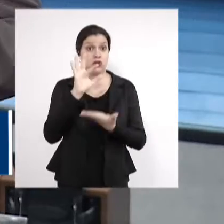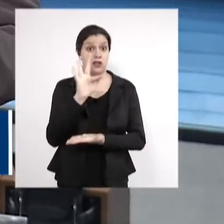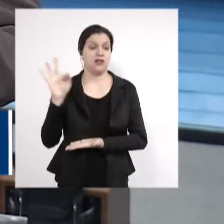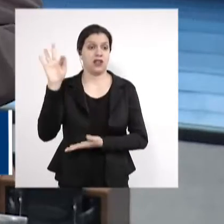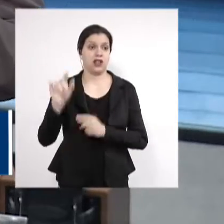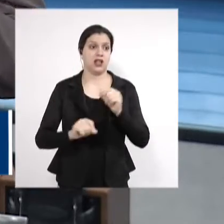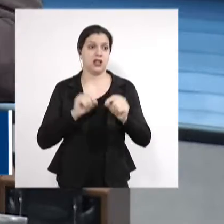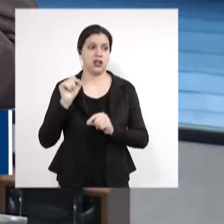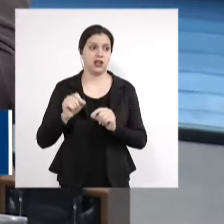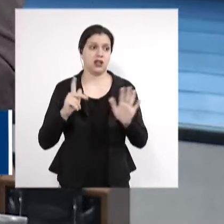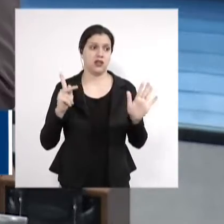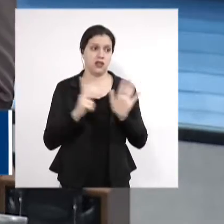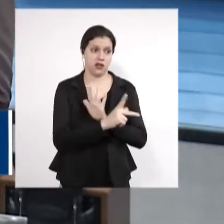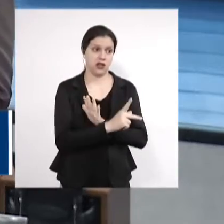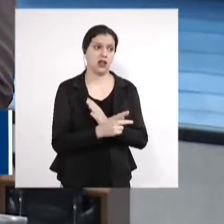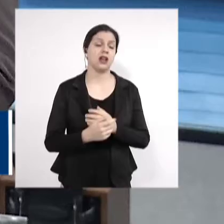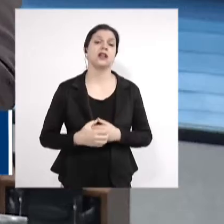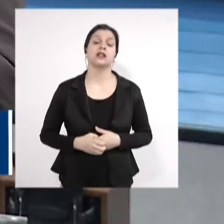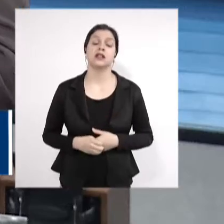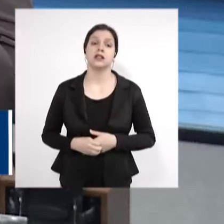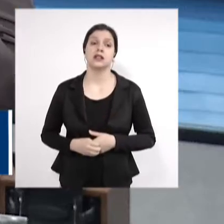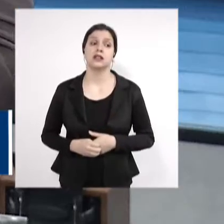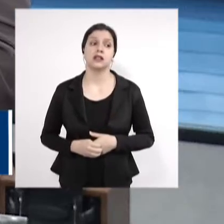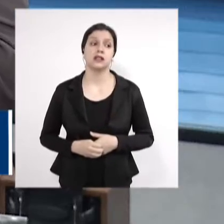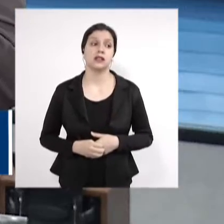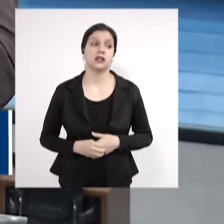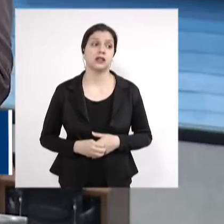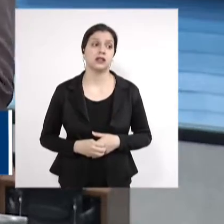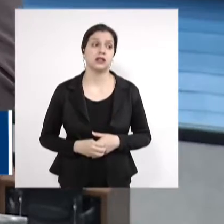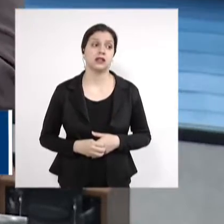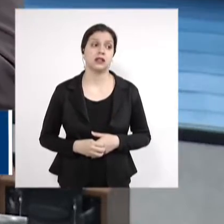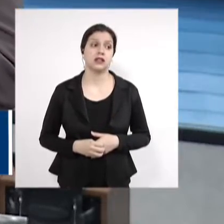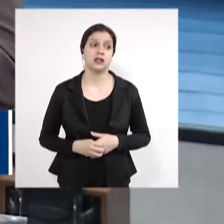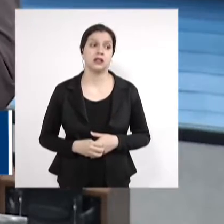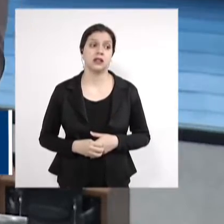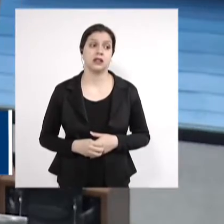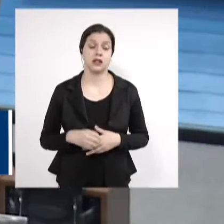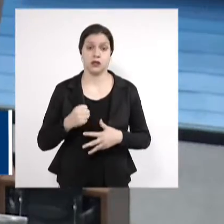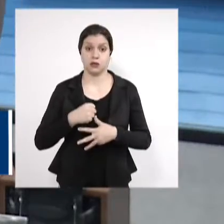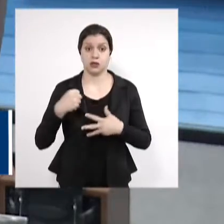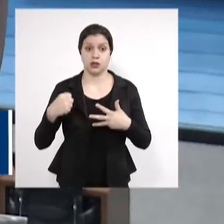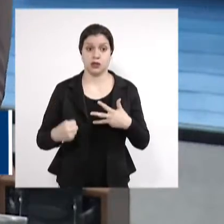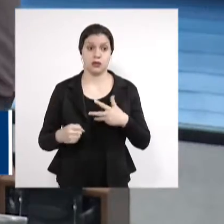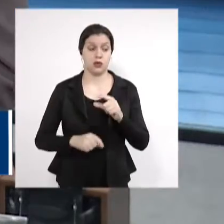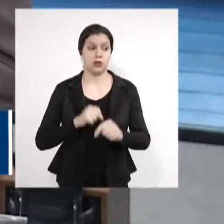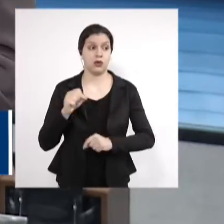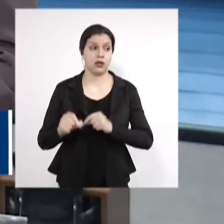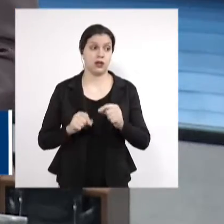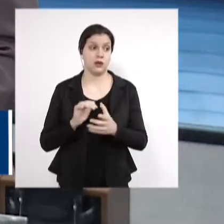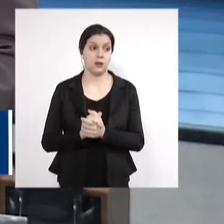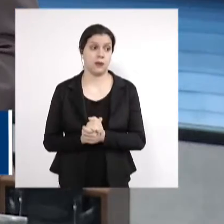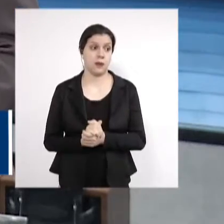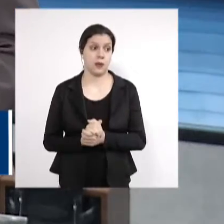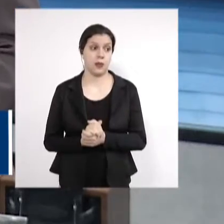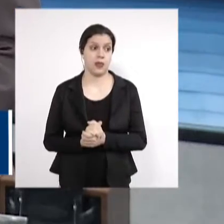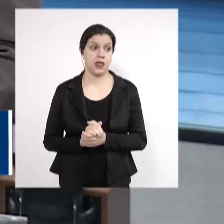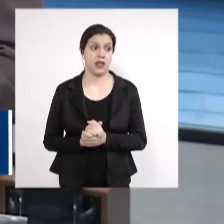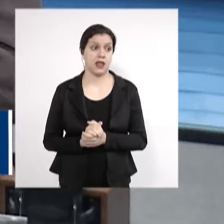que veda, e é bem claro nisso, que o poder público promova, ou seja, vinculado por meio de lei, a promover